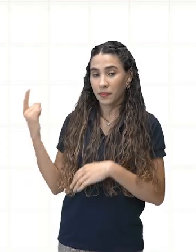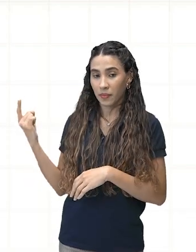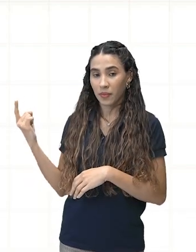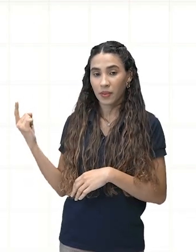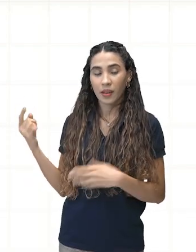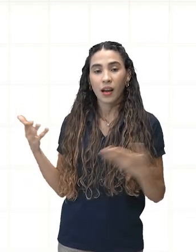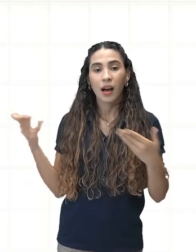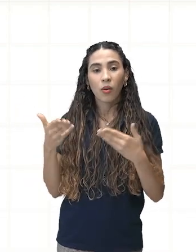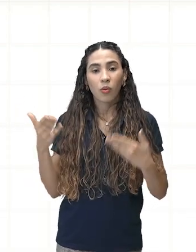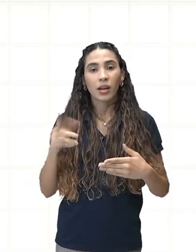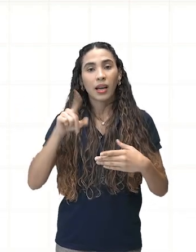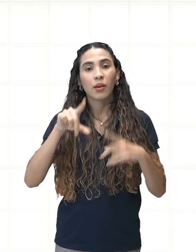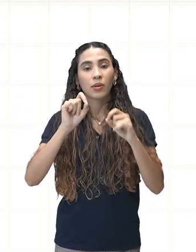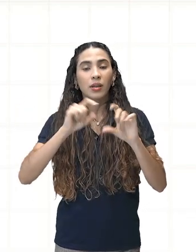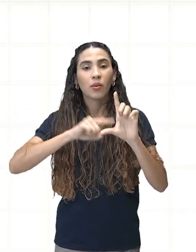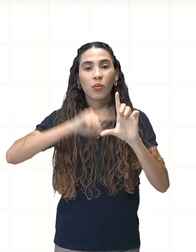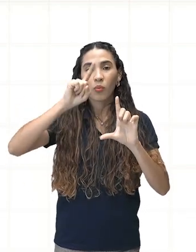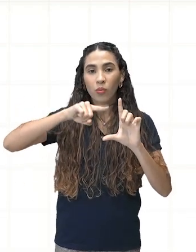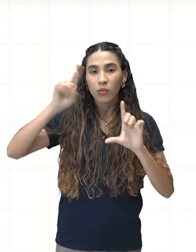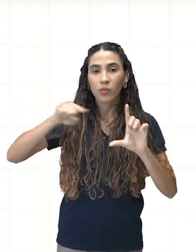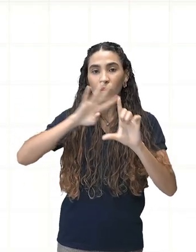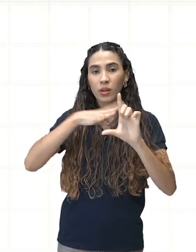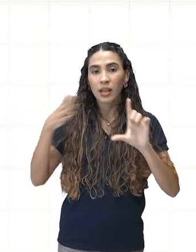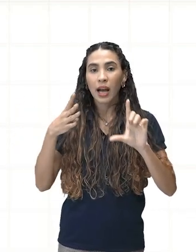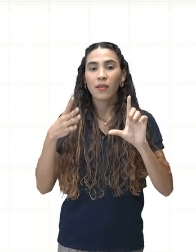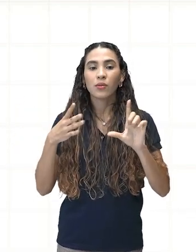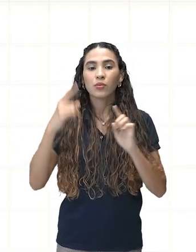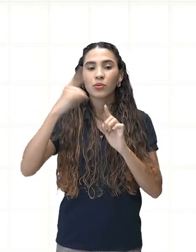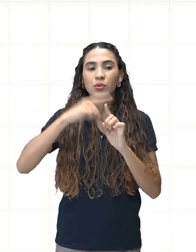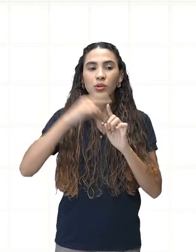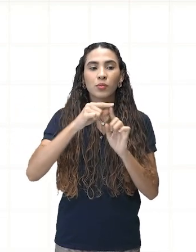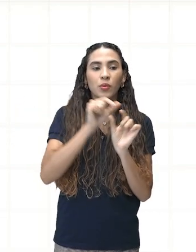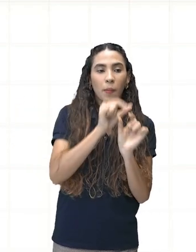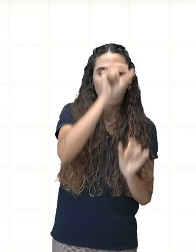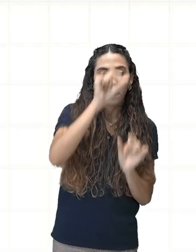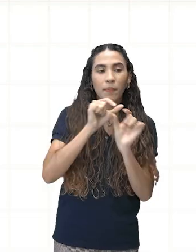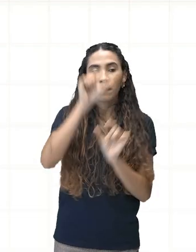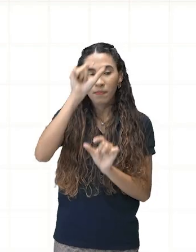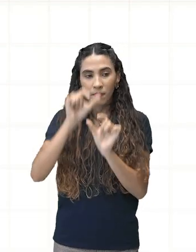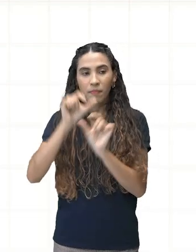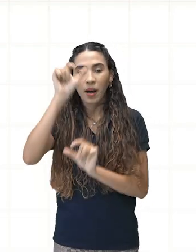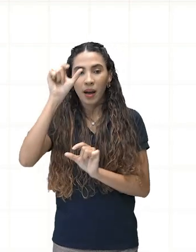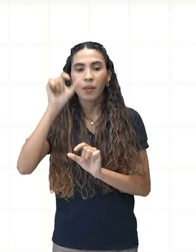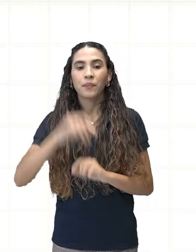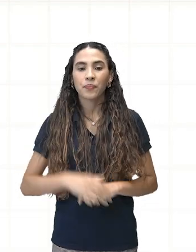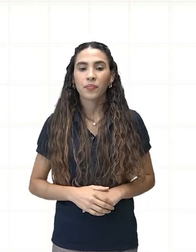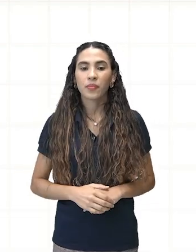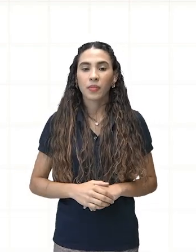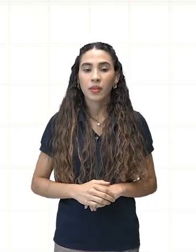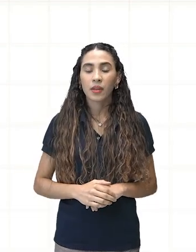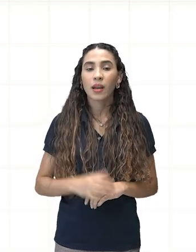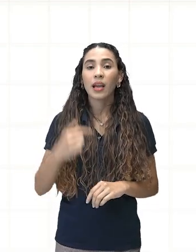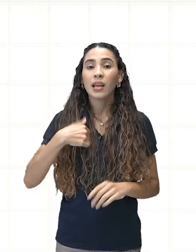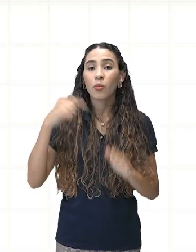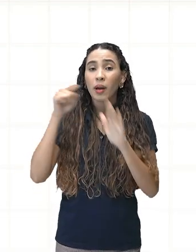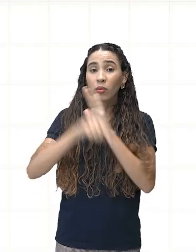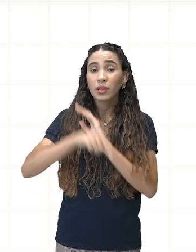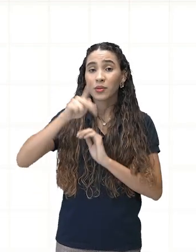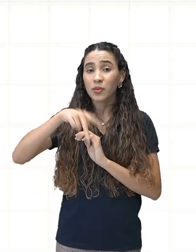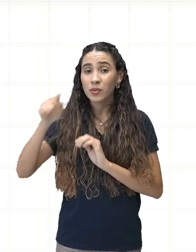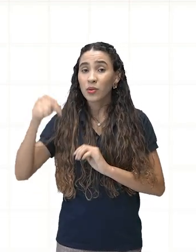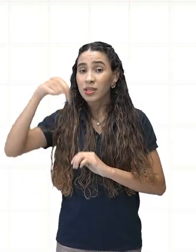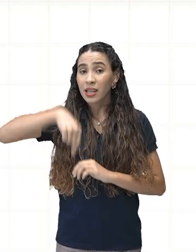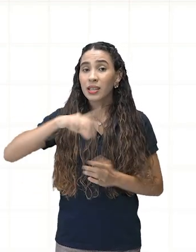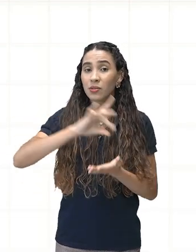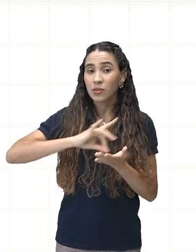vocês. Agora é um gráfico em forma de barra, não é isso? Ou coluna. Eu perguntei dos professores aqui